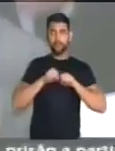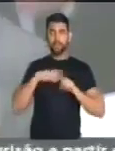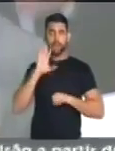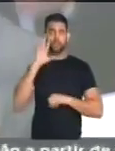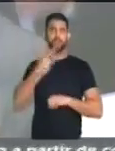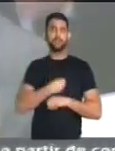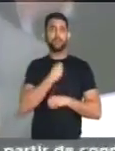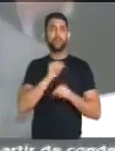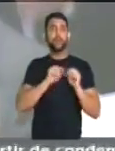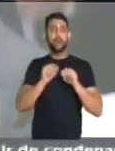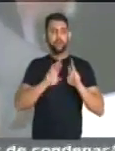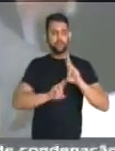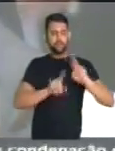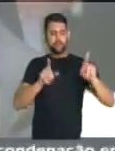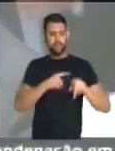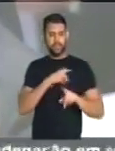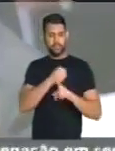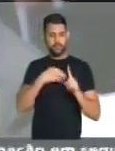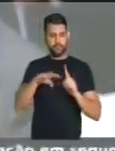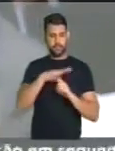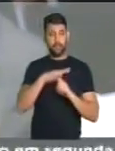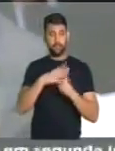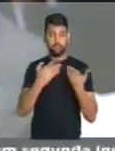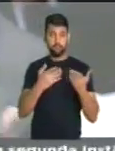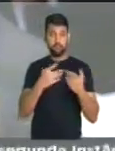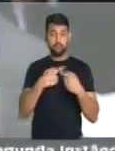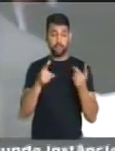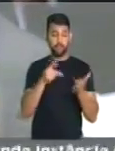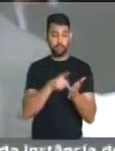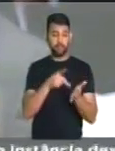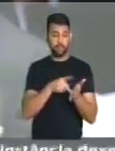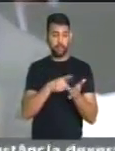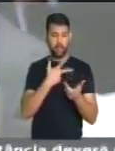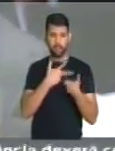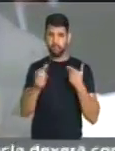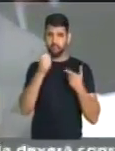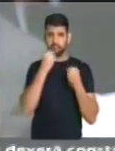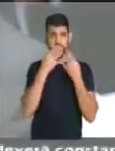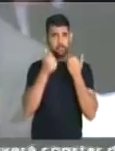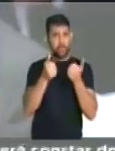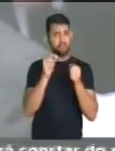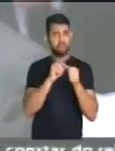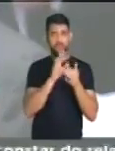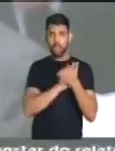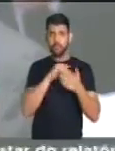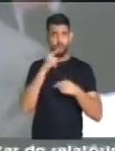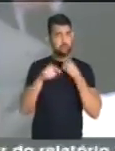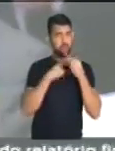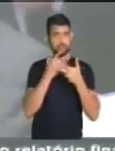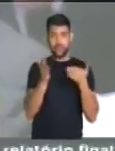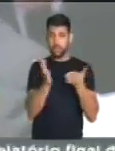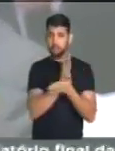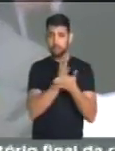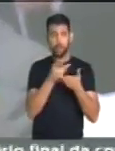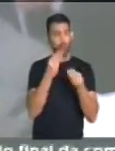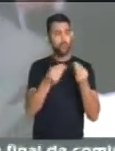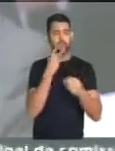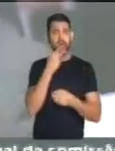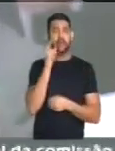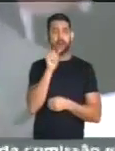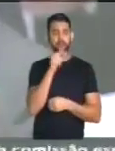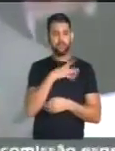superar as diferenças sociais. E há êxitos extraordinários, inquestionáveis. É como se